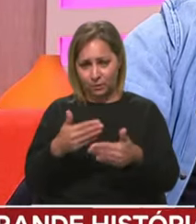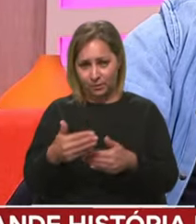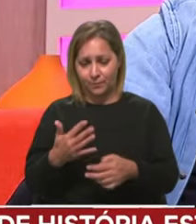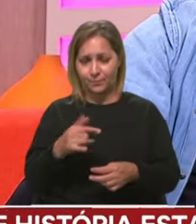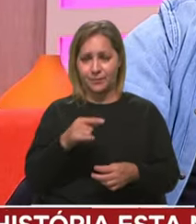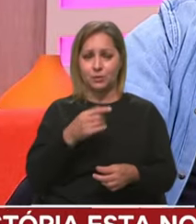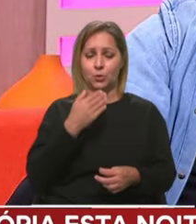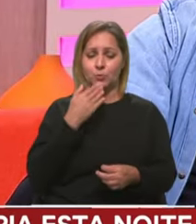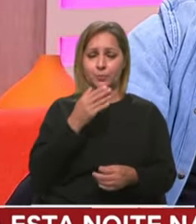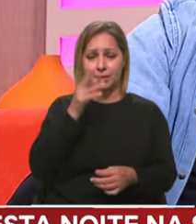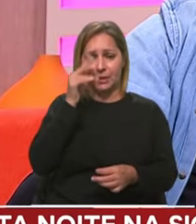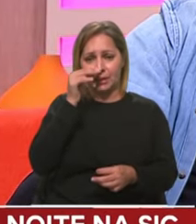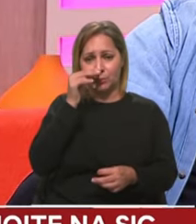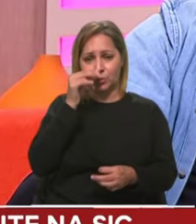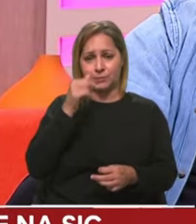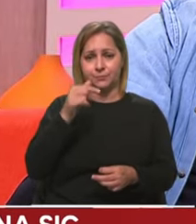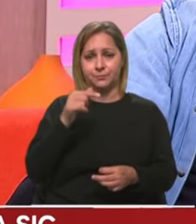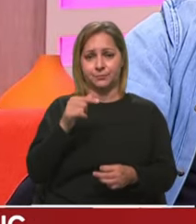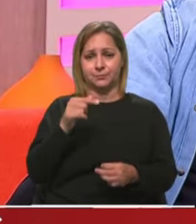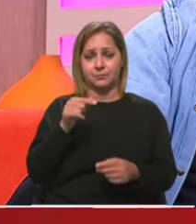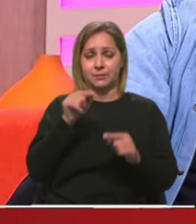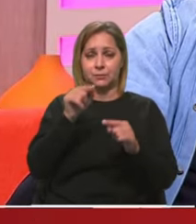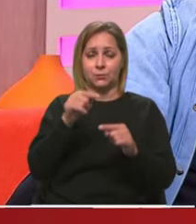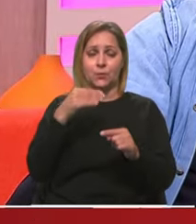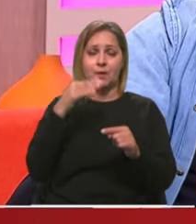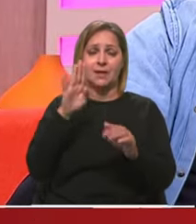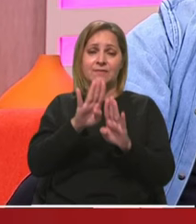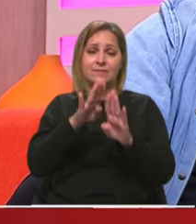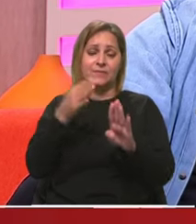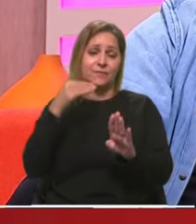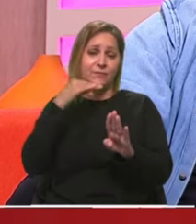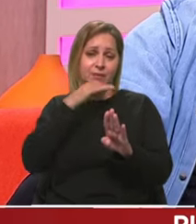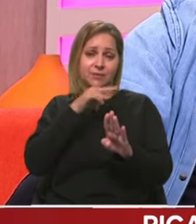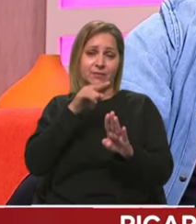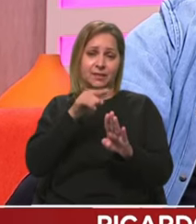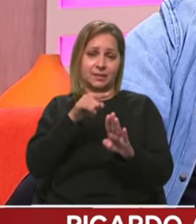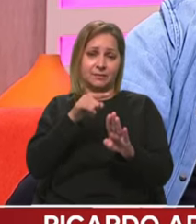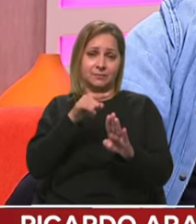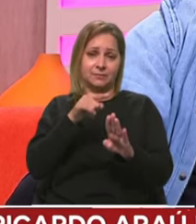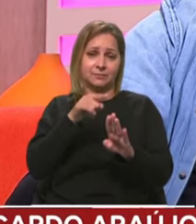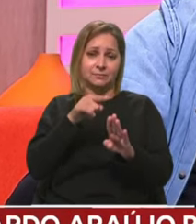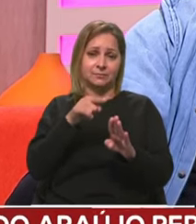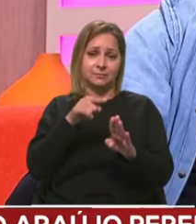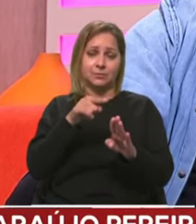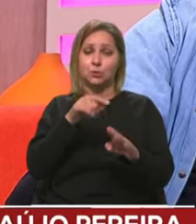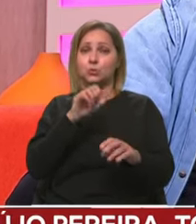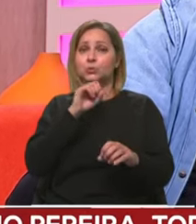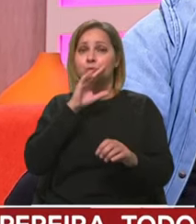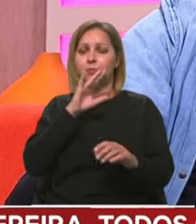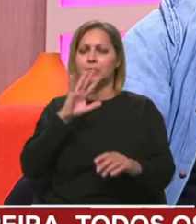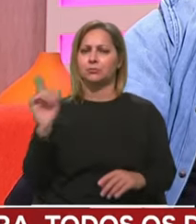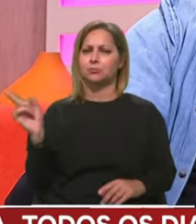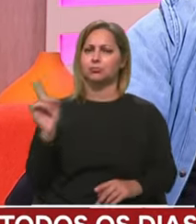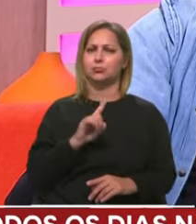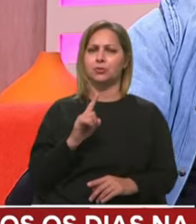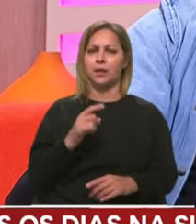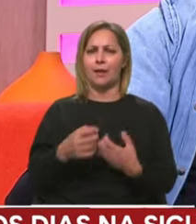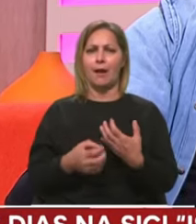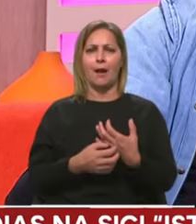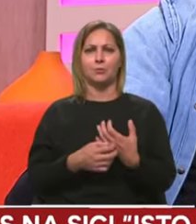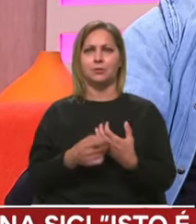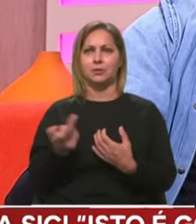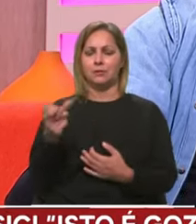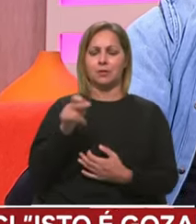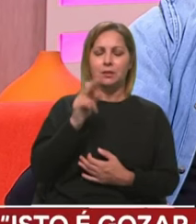o pedido em namoro eh o pedido de namoro ser no frigorífico seria para ele não estar a contar Ou seja quando chegasse à cozinha estava